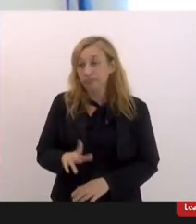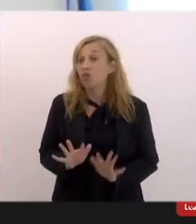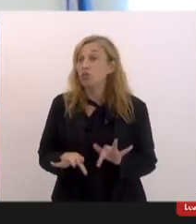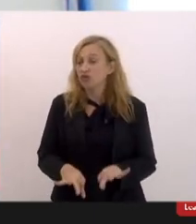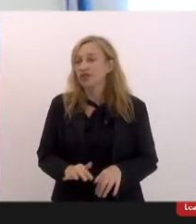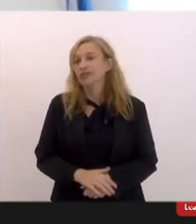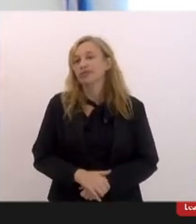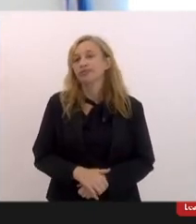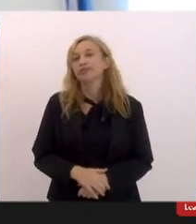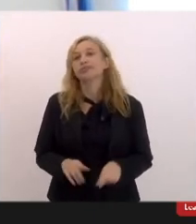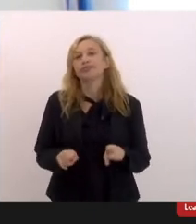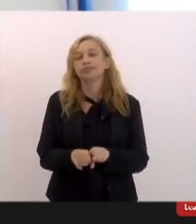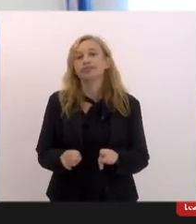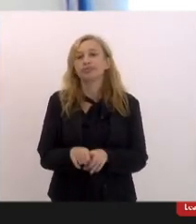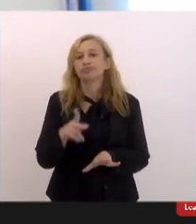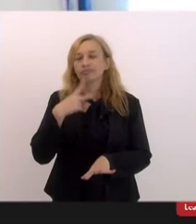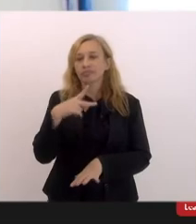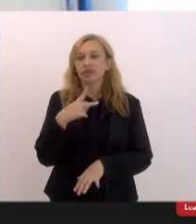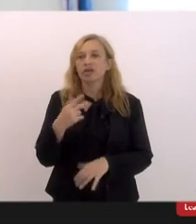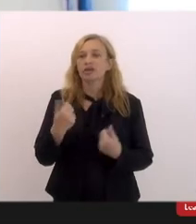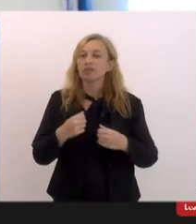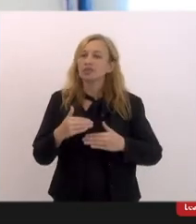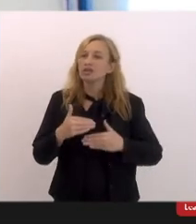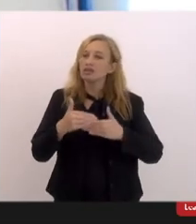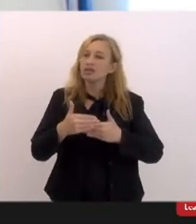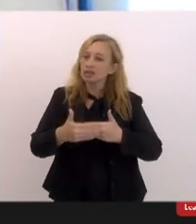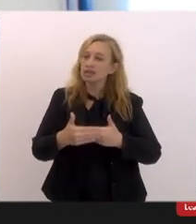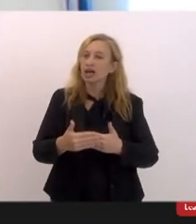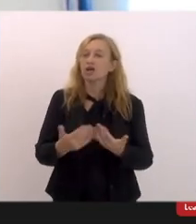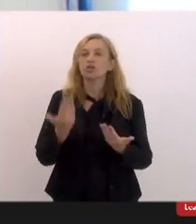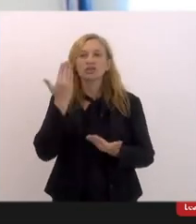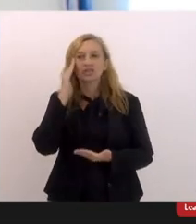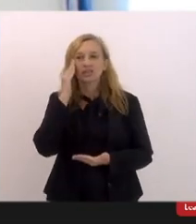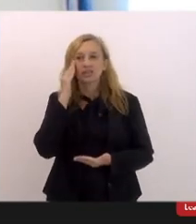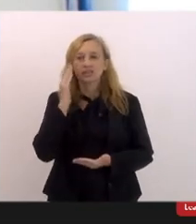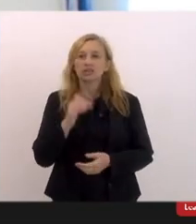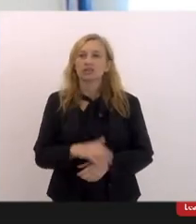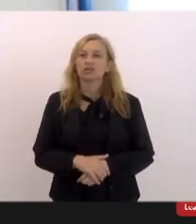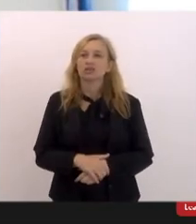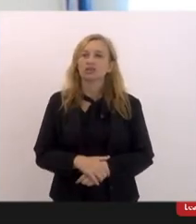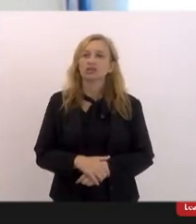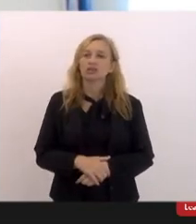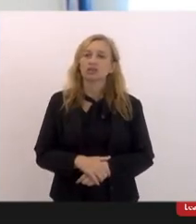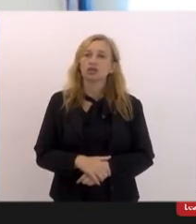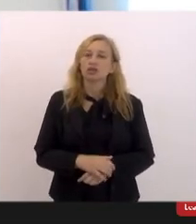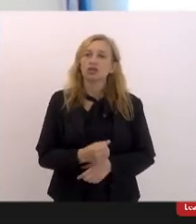fim, eu também destaco que a gente tem que avançar para o entendimento da questão da modulação das turmas.